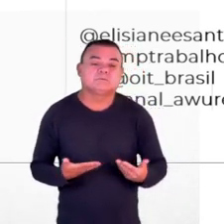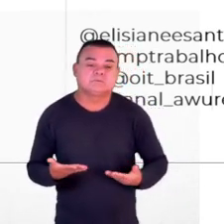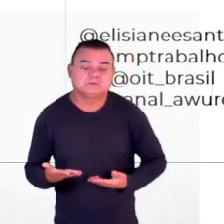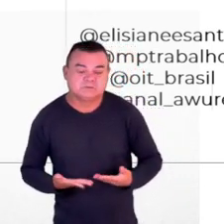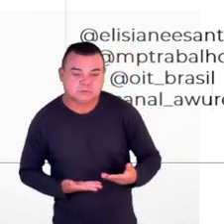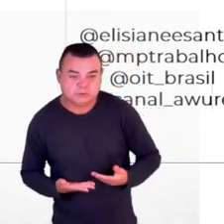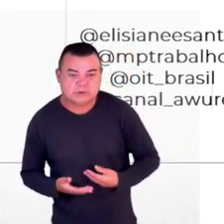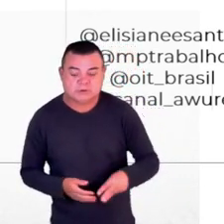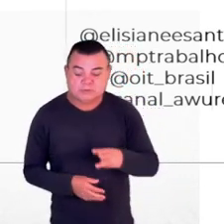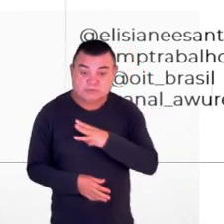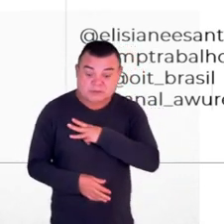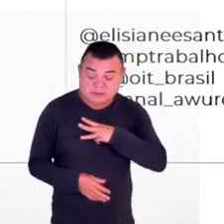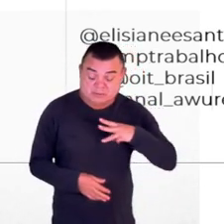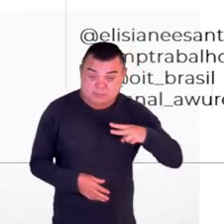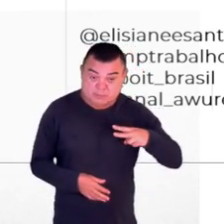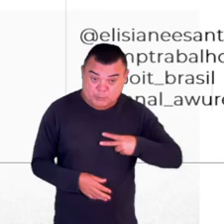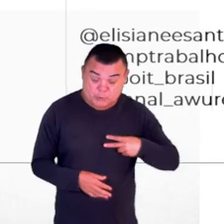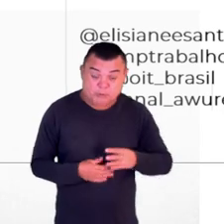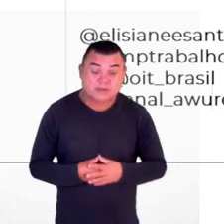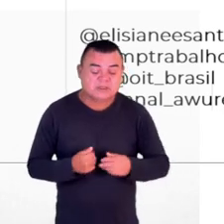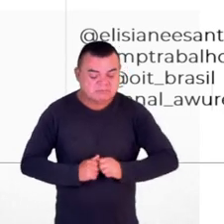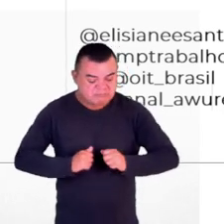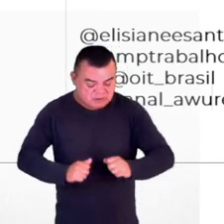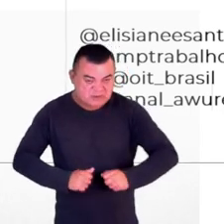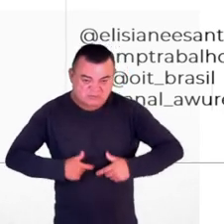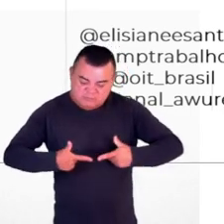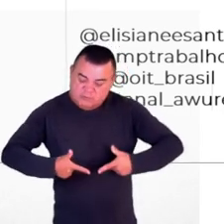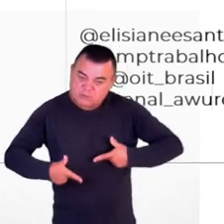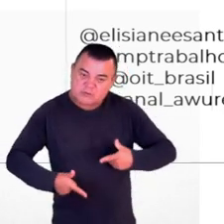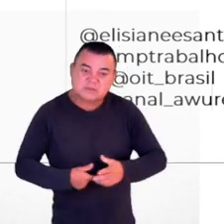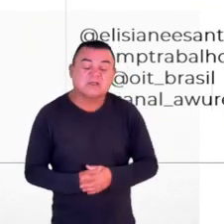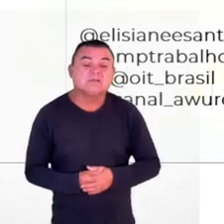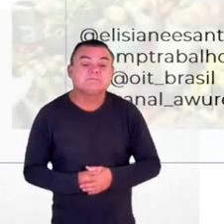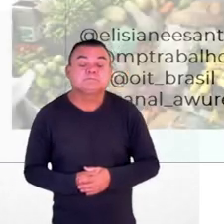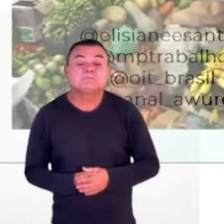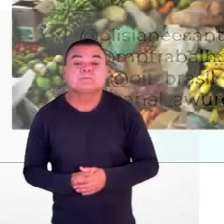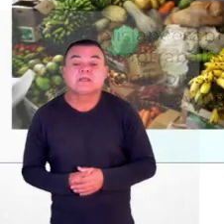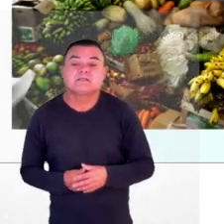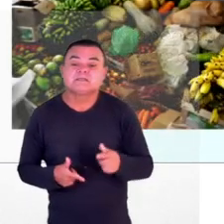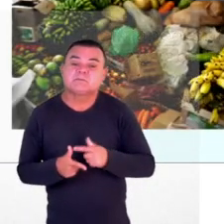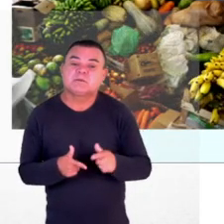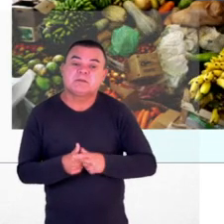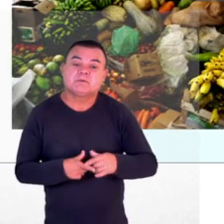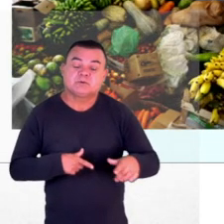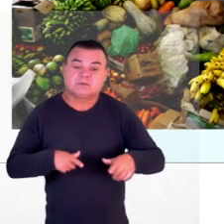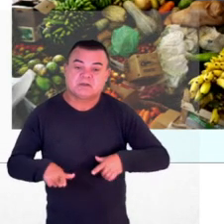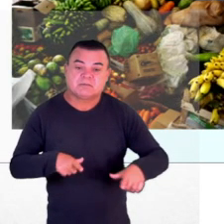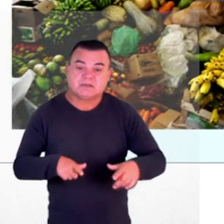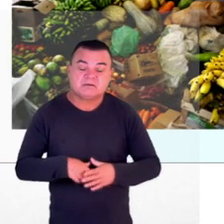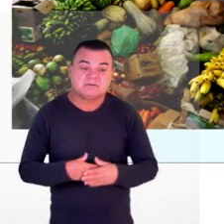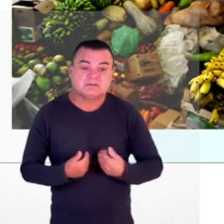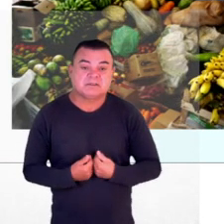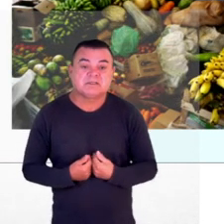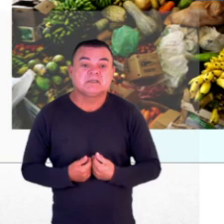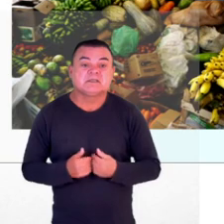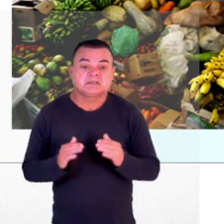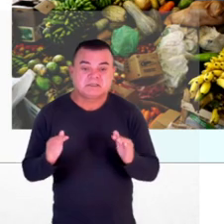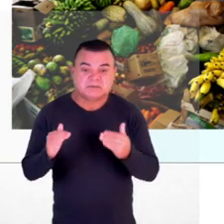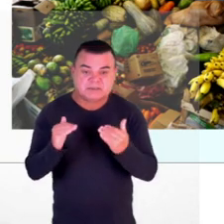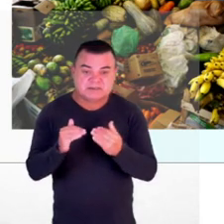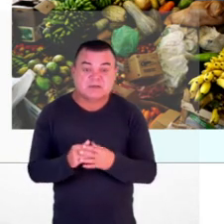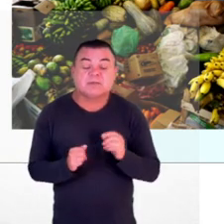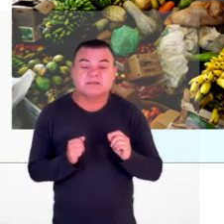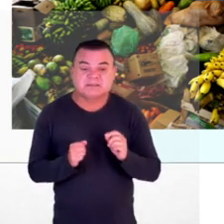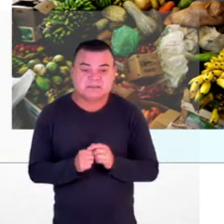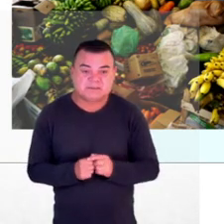Público que atua na questão do trabalho do ramo do trabalho quero começar chamando atenção para o fato